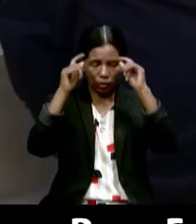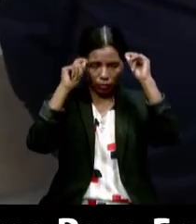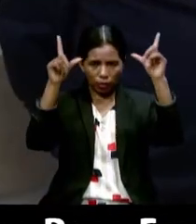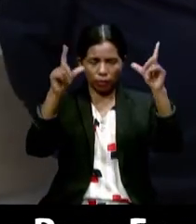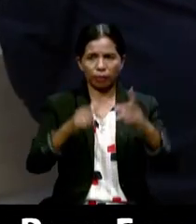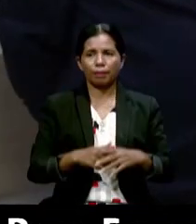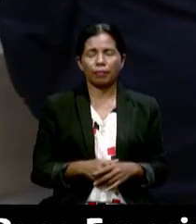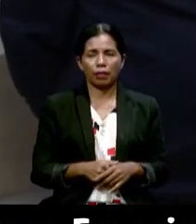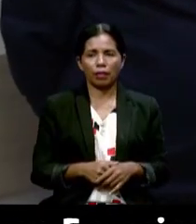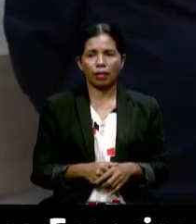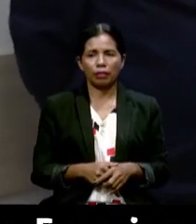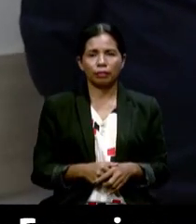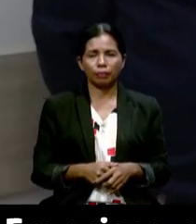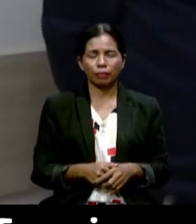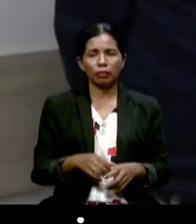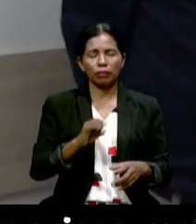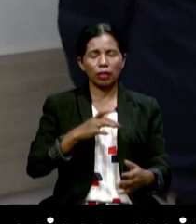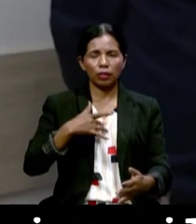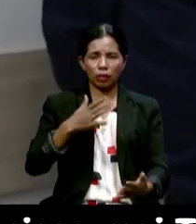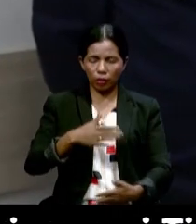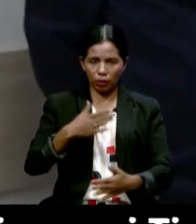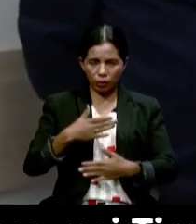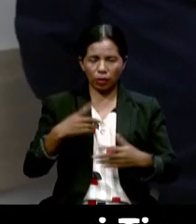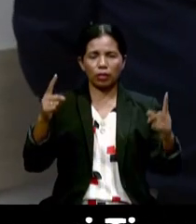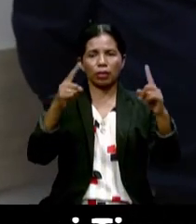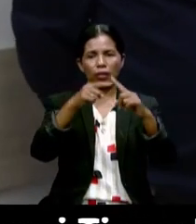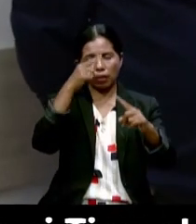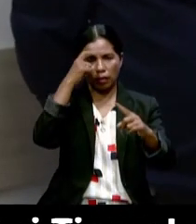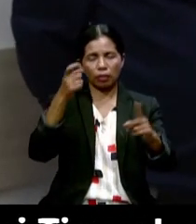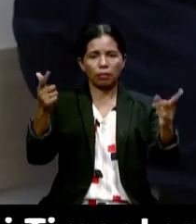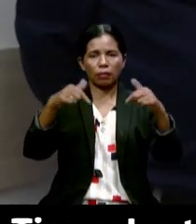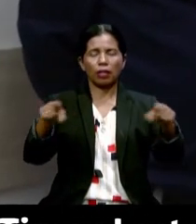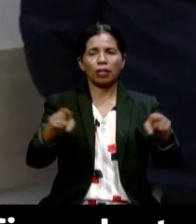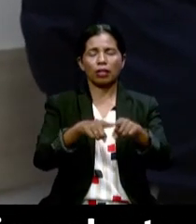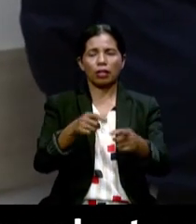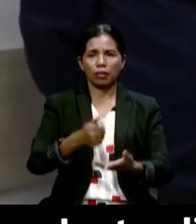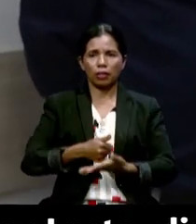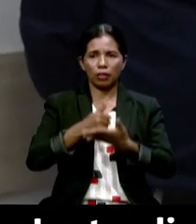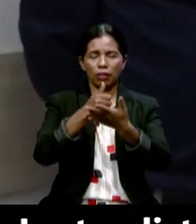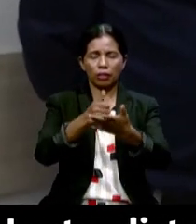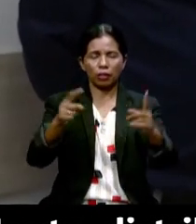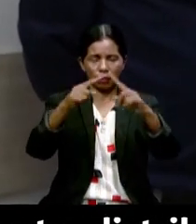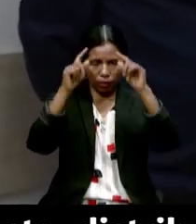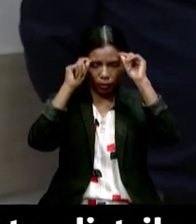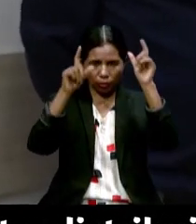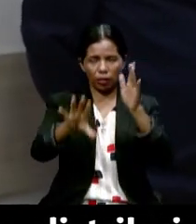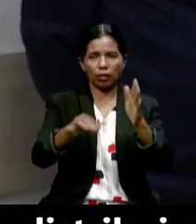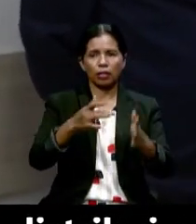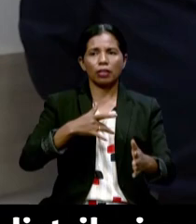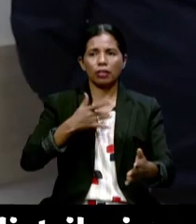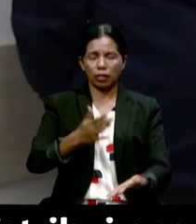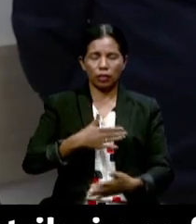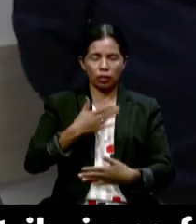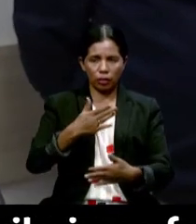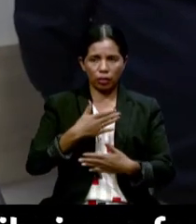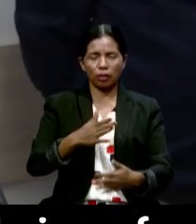Well, I feel bem contente, no aprecia tebes, tamba nia mai hane satu fo assistência ba Timor, né, mai benia hetang apreciação da ne